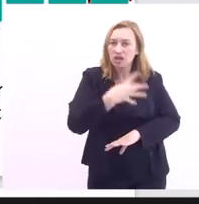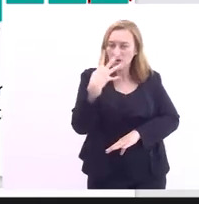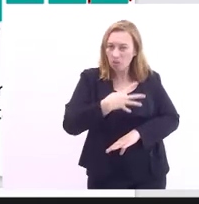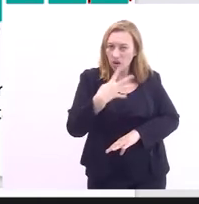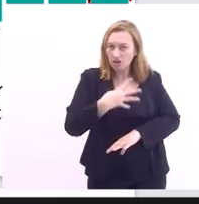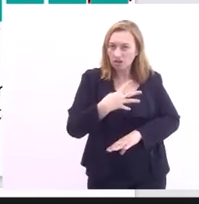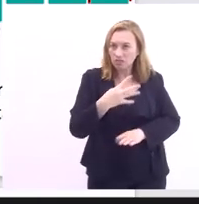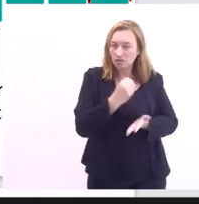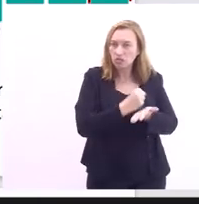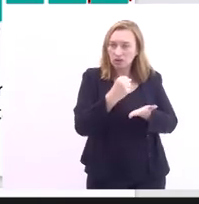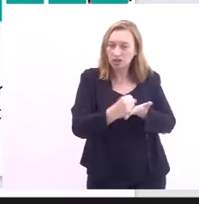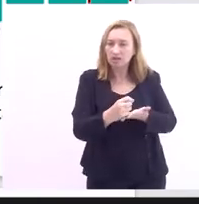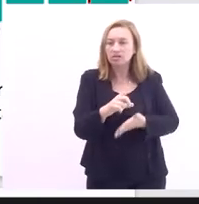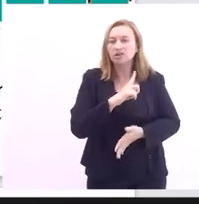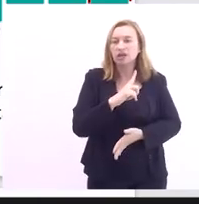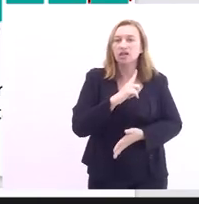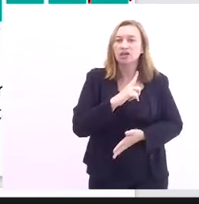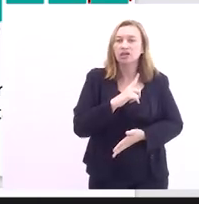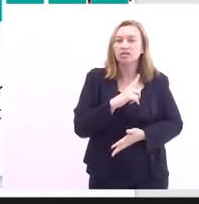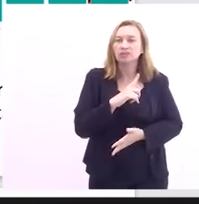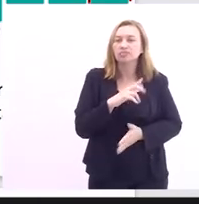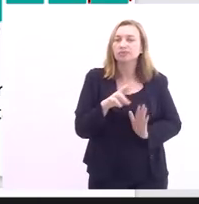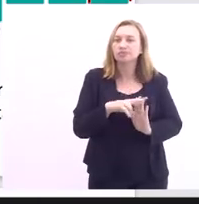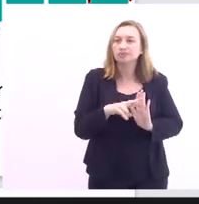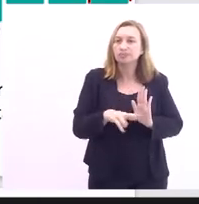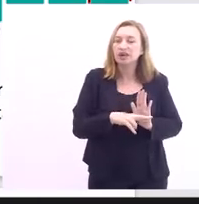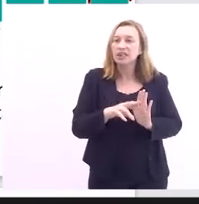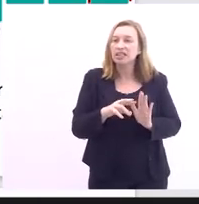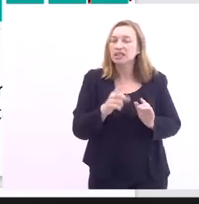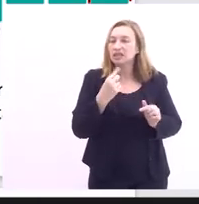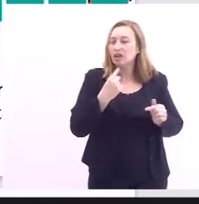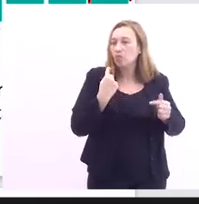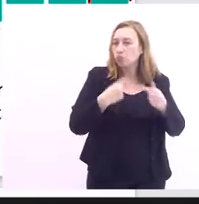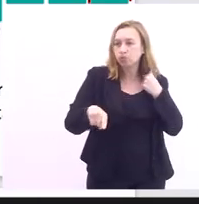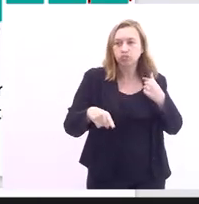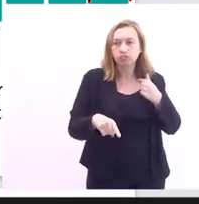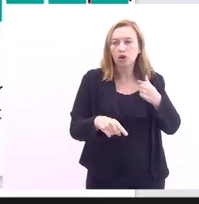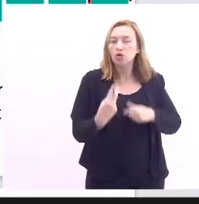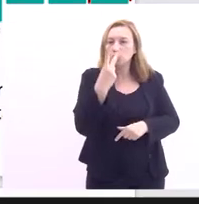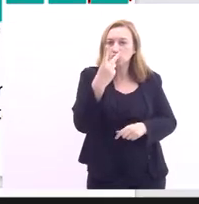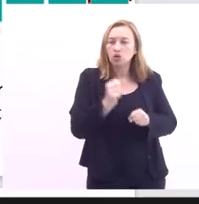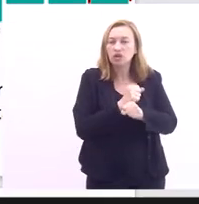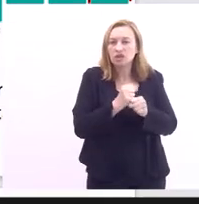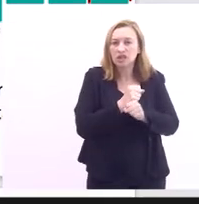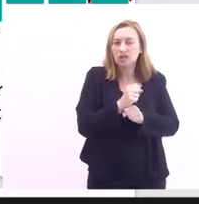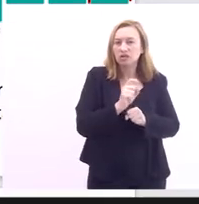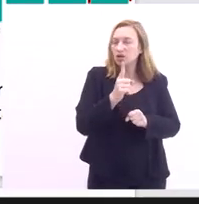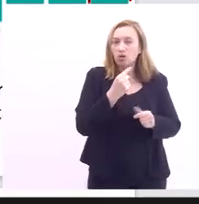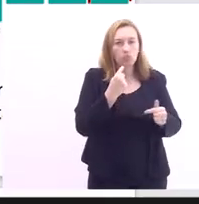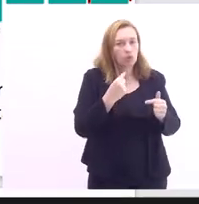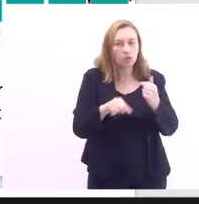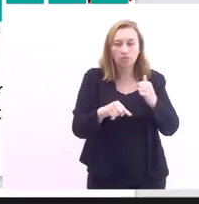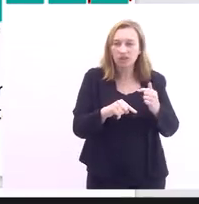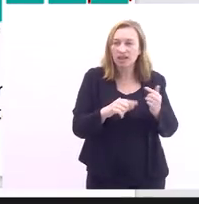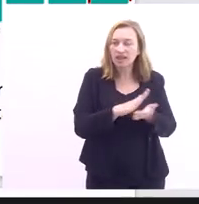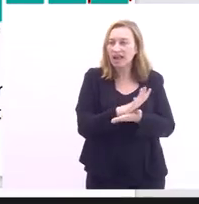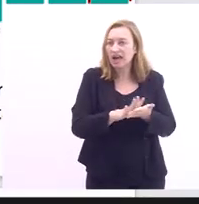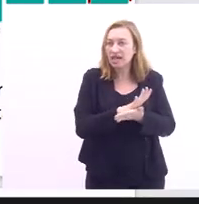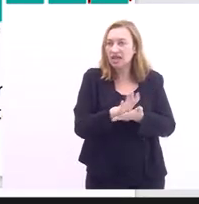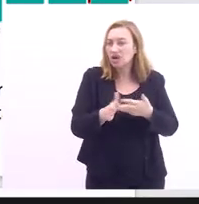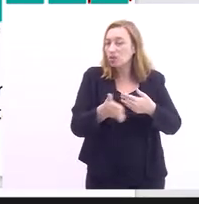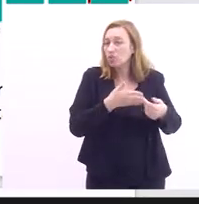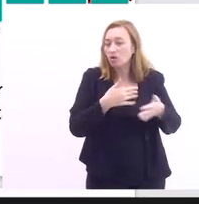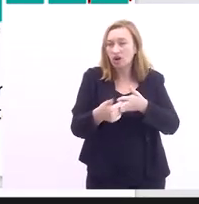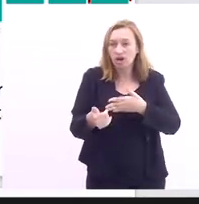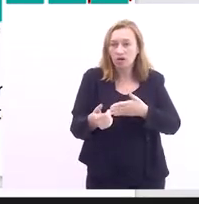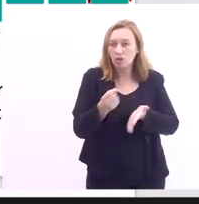concessão tem um critério que, se descumprido por 2 anos consecutivos, tanto o DEC quanto o FEC ou em